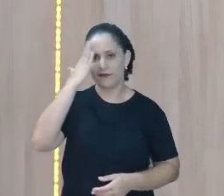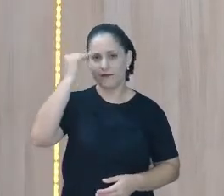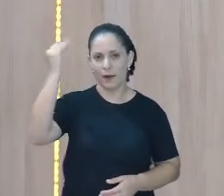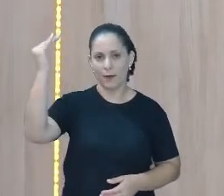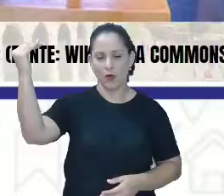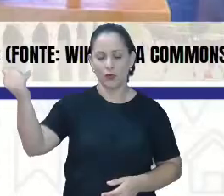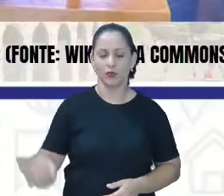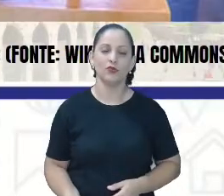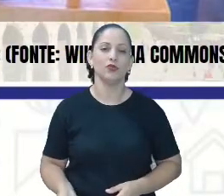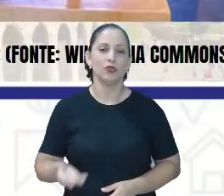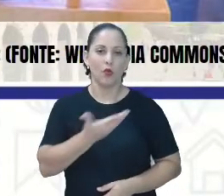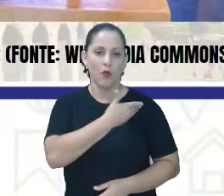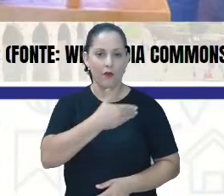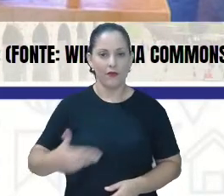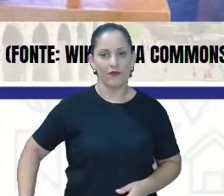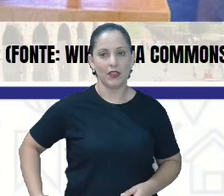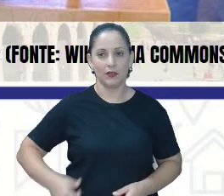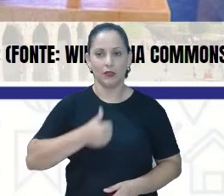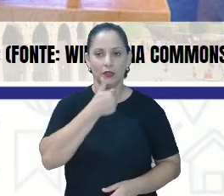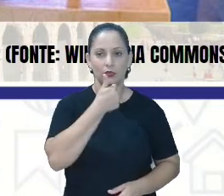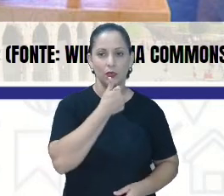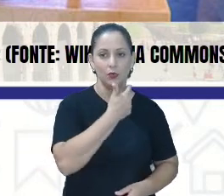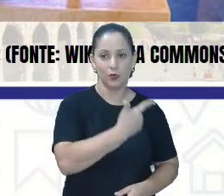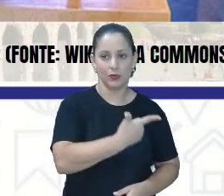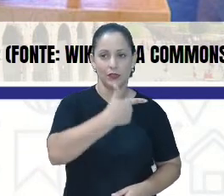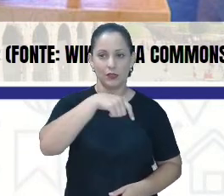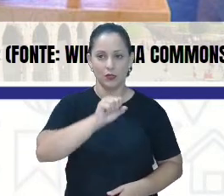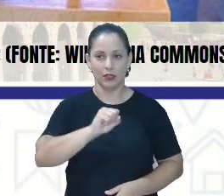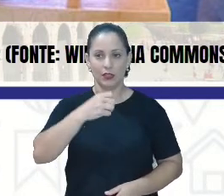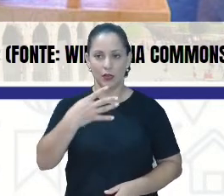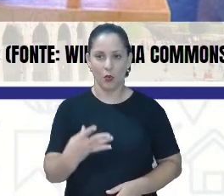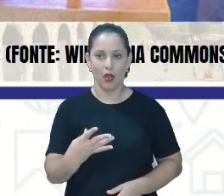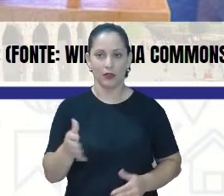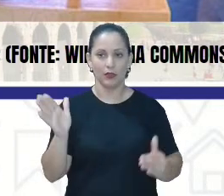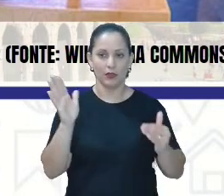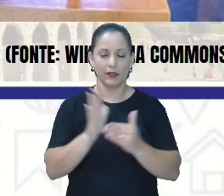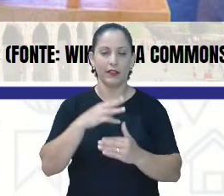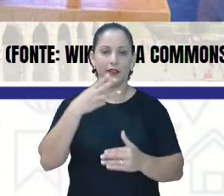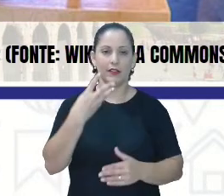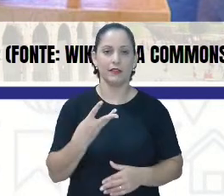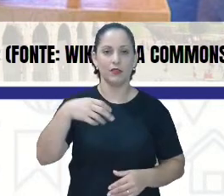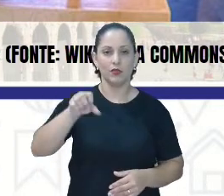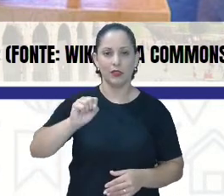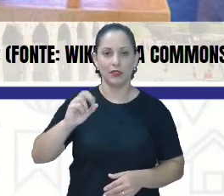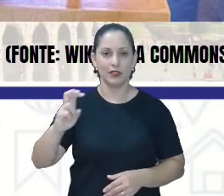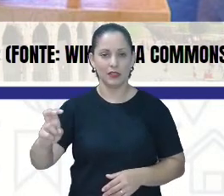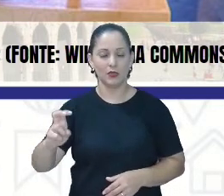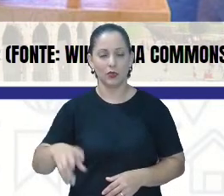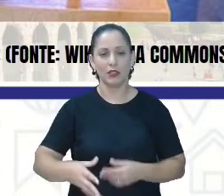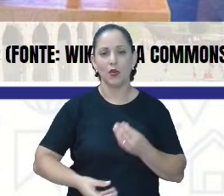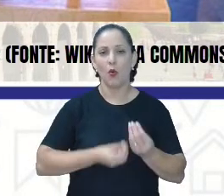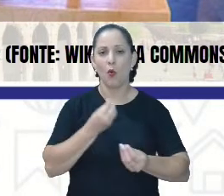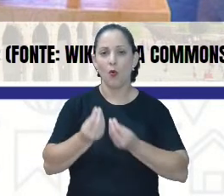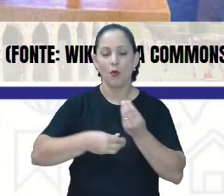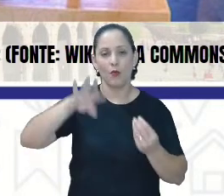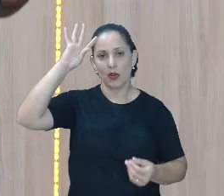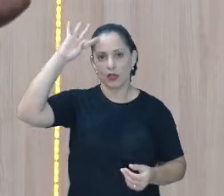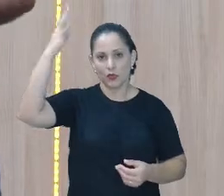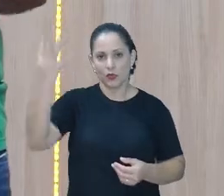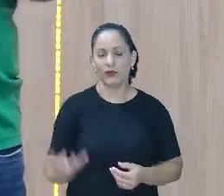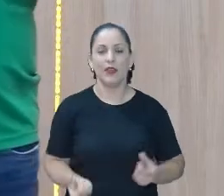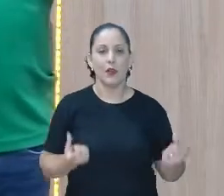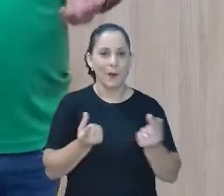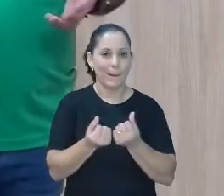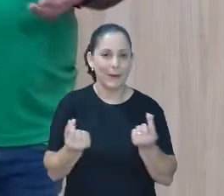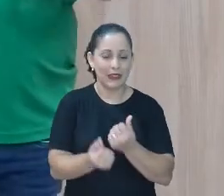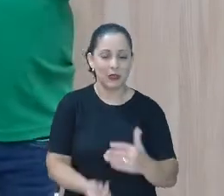governou entre 284 e 385, e para resolver a questão inflacionária, lá, a questão dos preços,